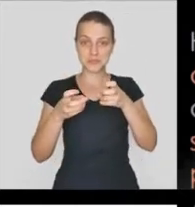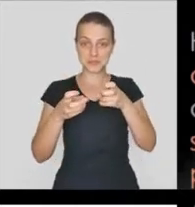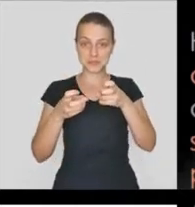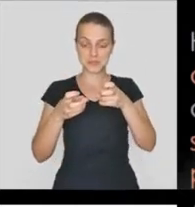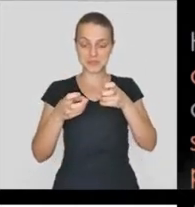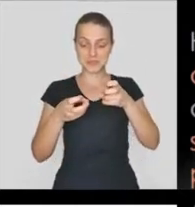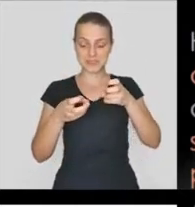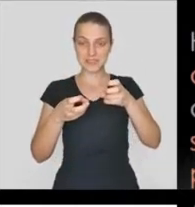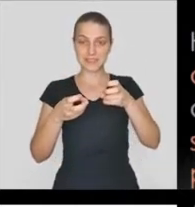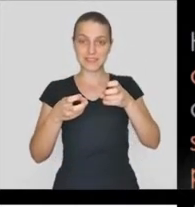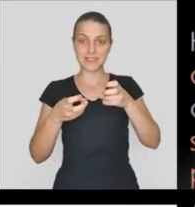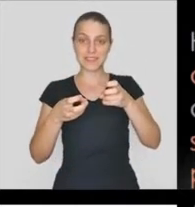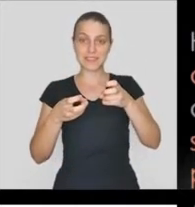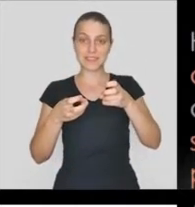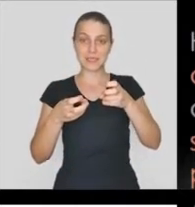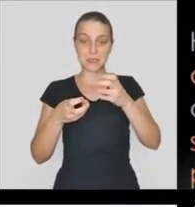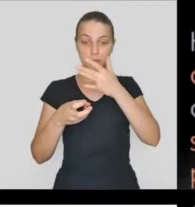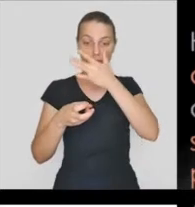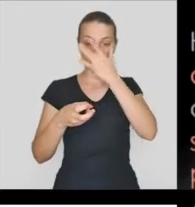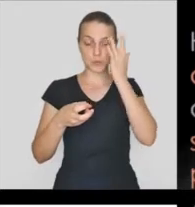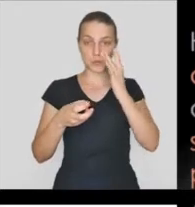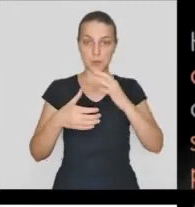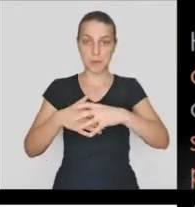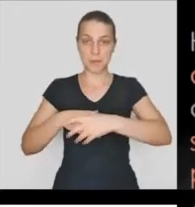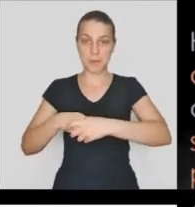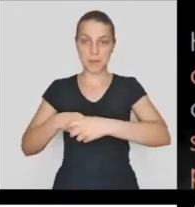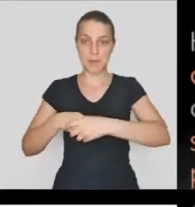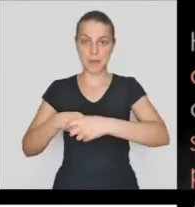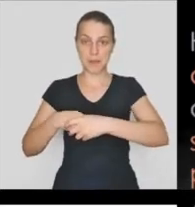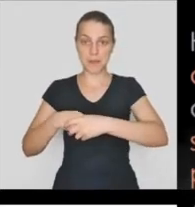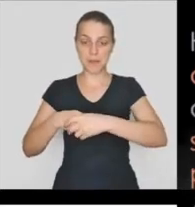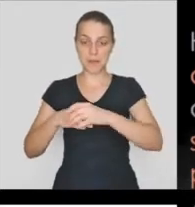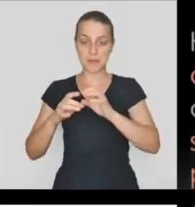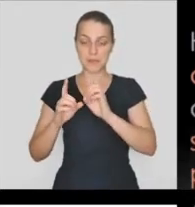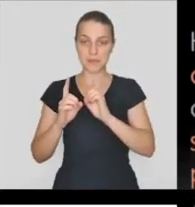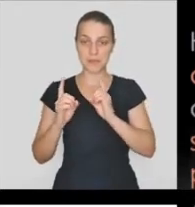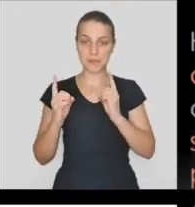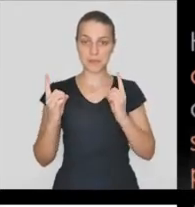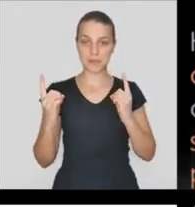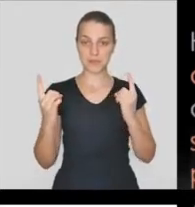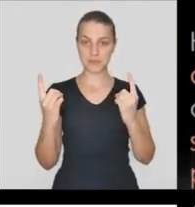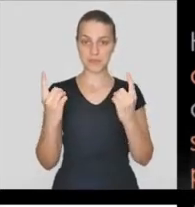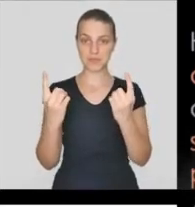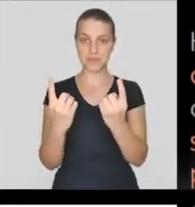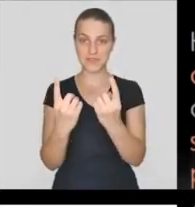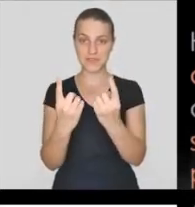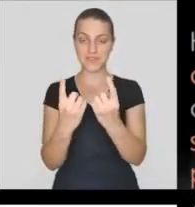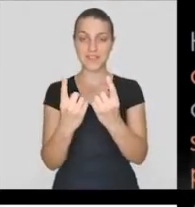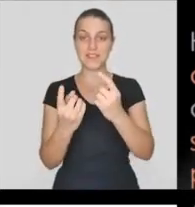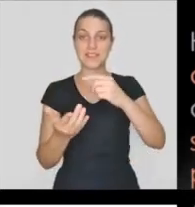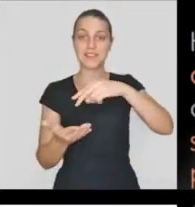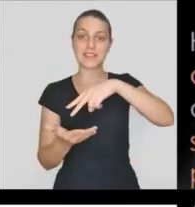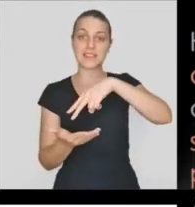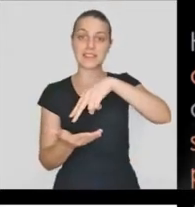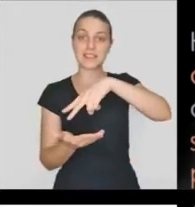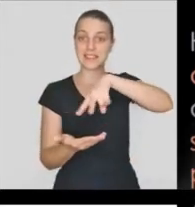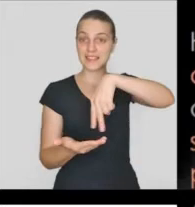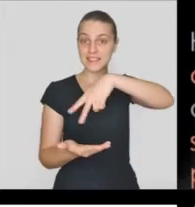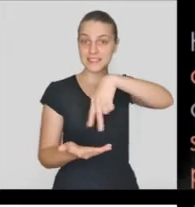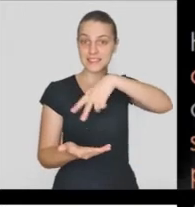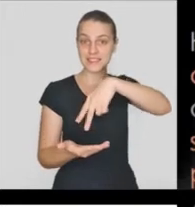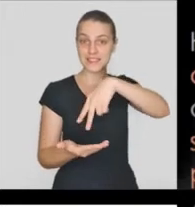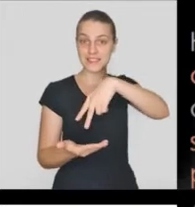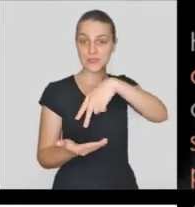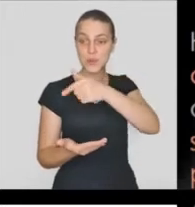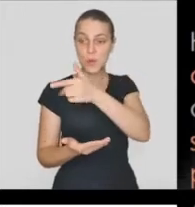de mãos dadas, né, braços unidos, dentro de um círculo, dançando, enquanto ao